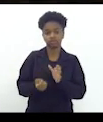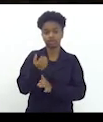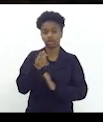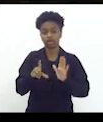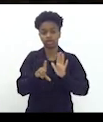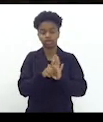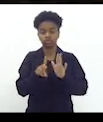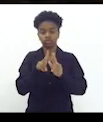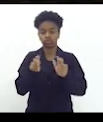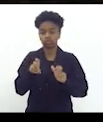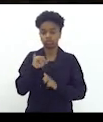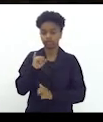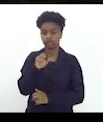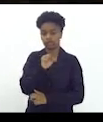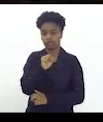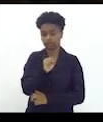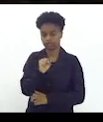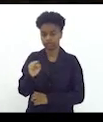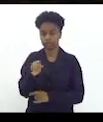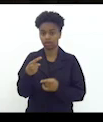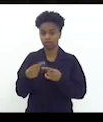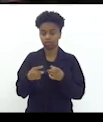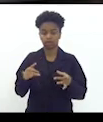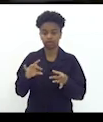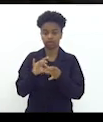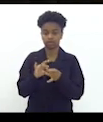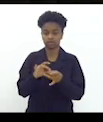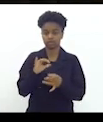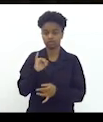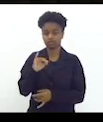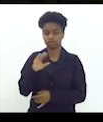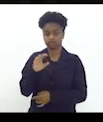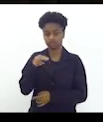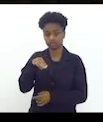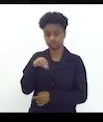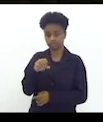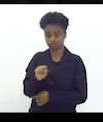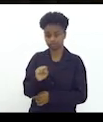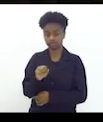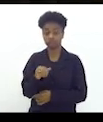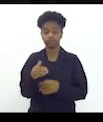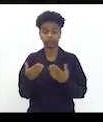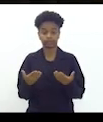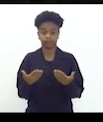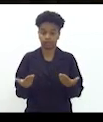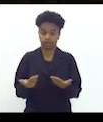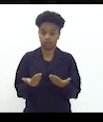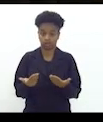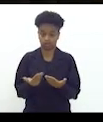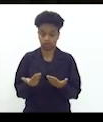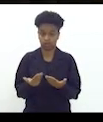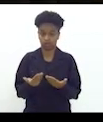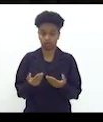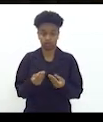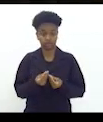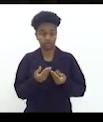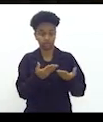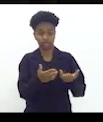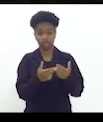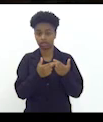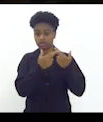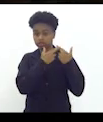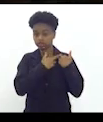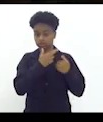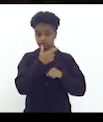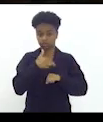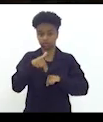o ISS, porque ele se funde com o ICMS. E passa para a União, que